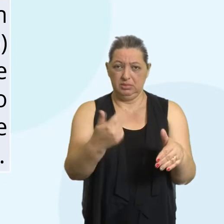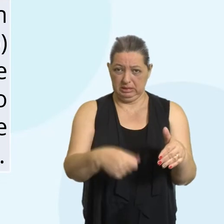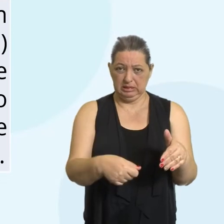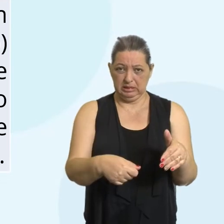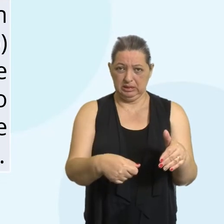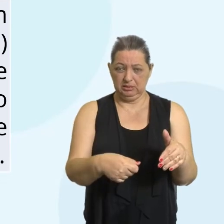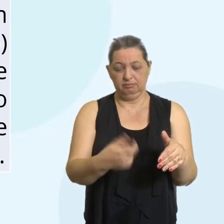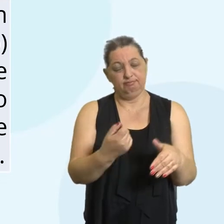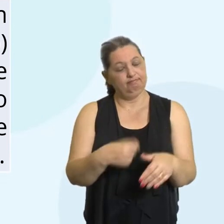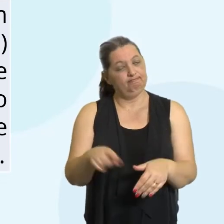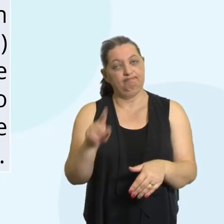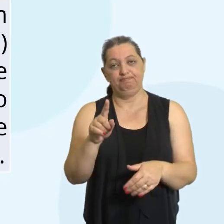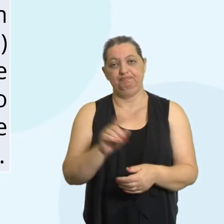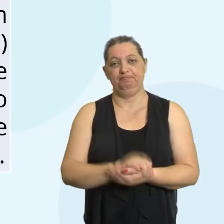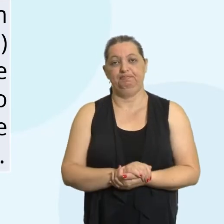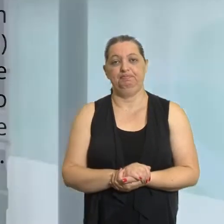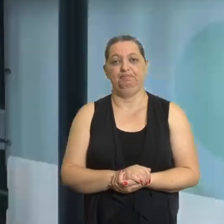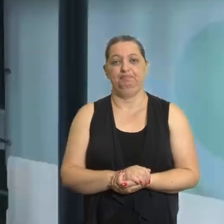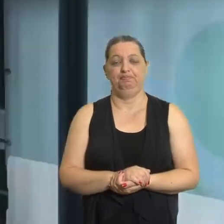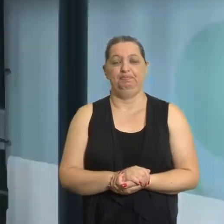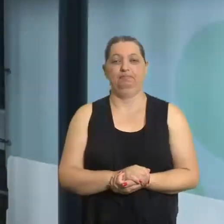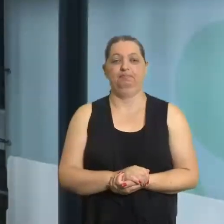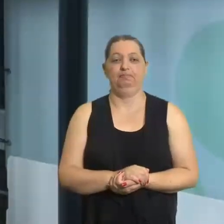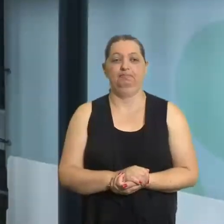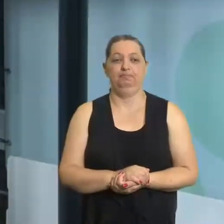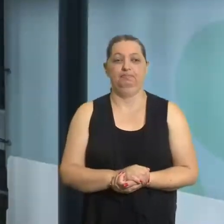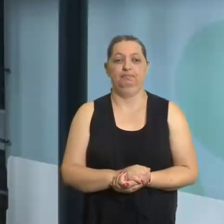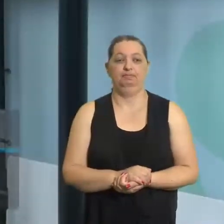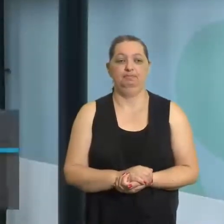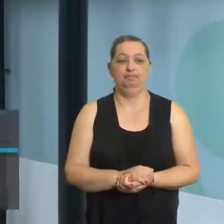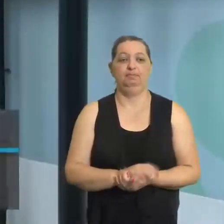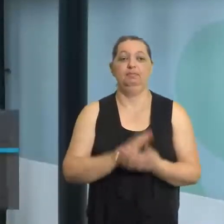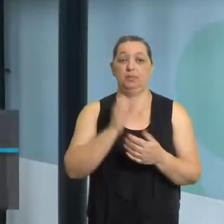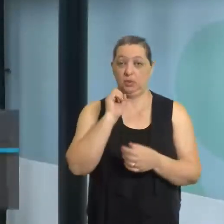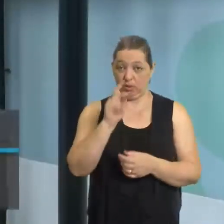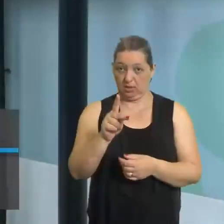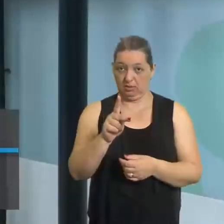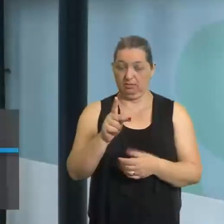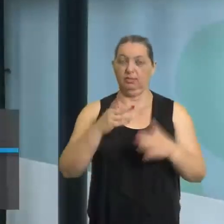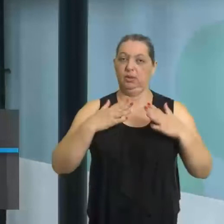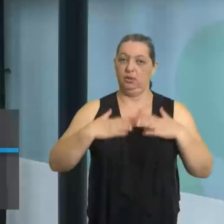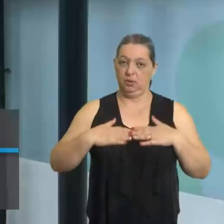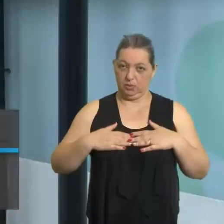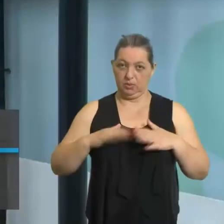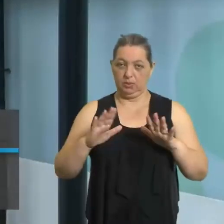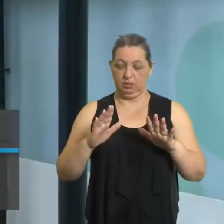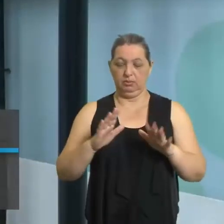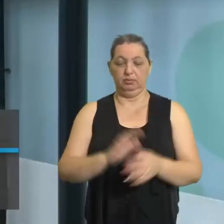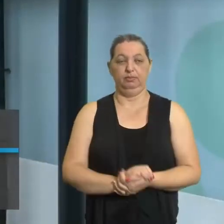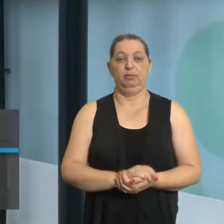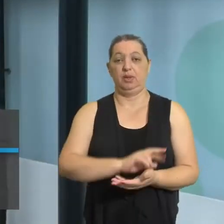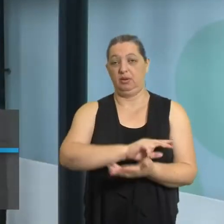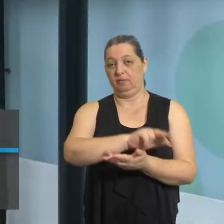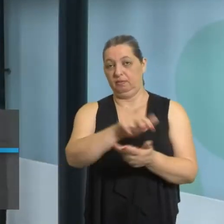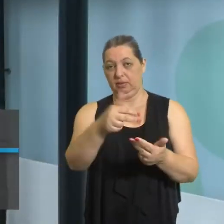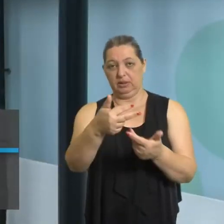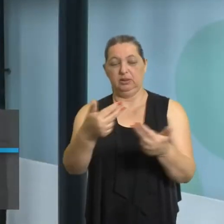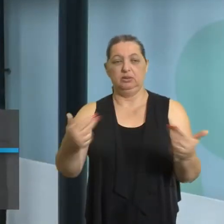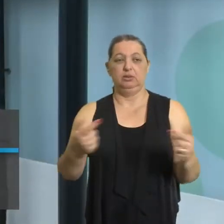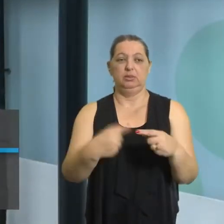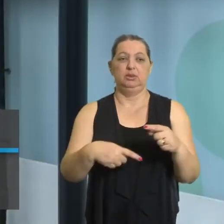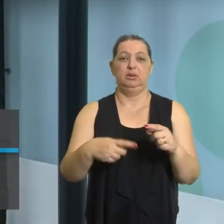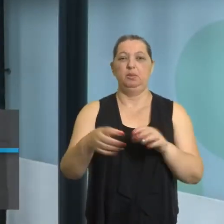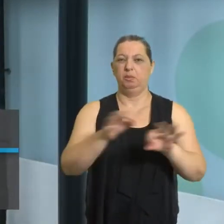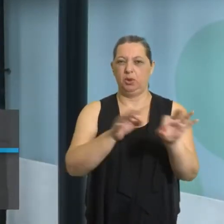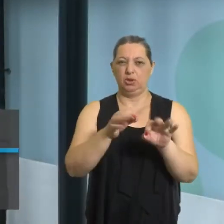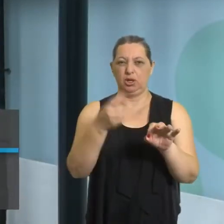e não necessariamente né meu gente tudo bem até ir bastante coisa né e projeto aí de uma semana